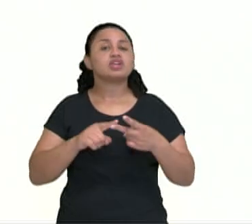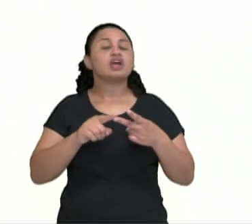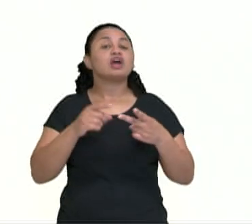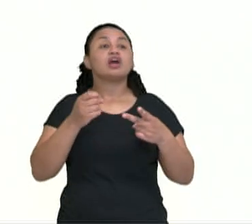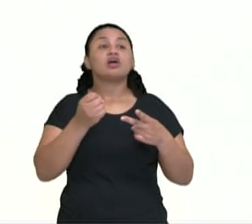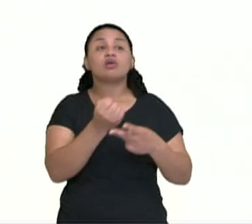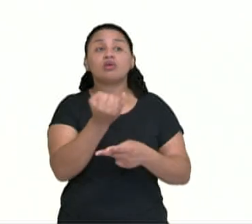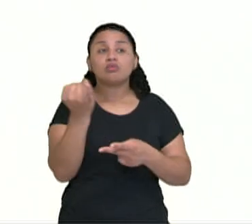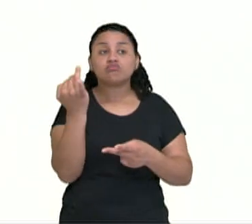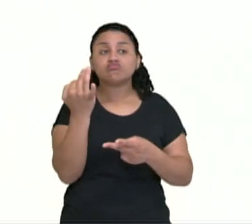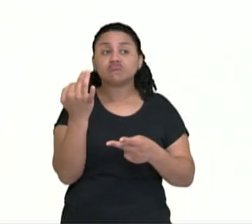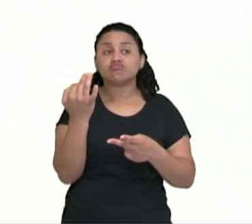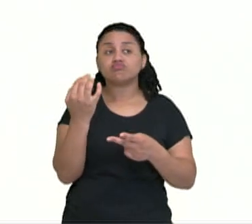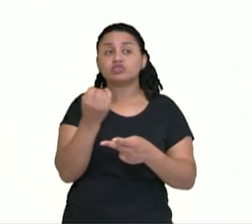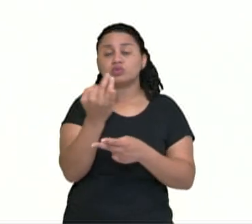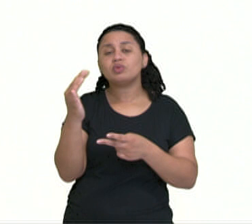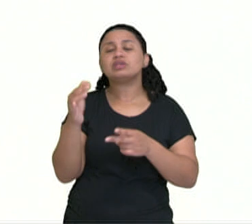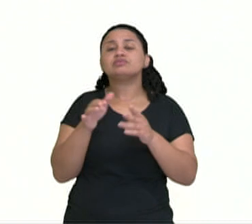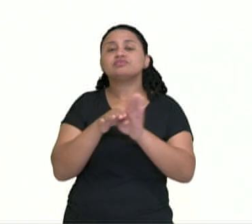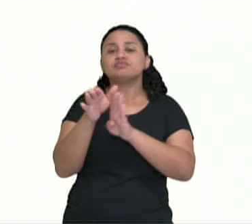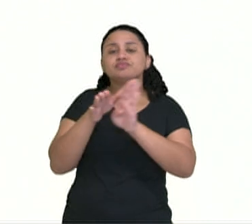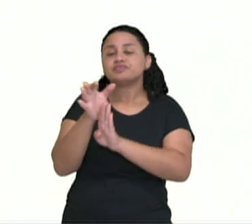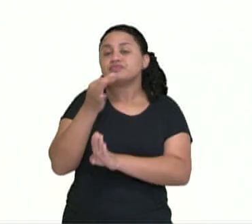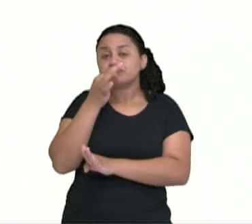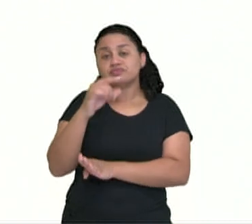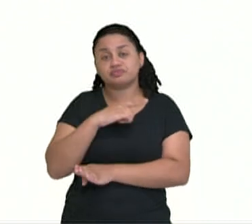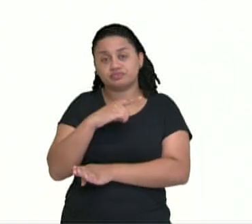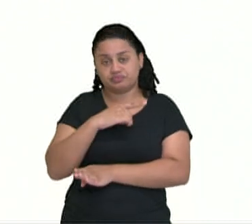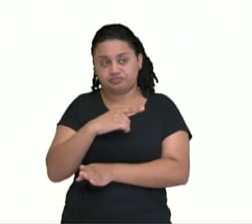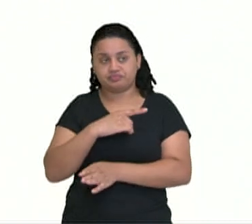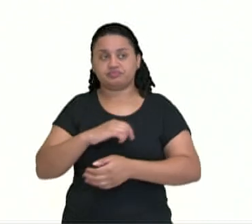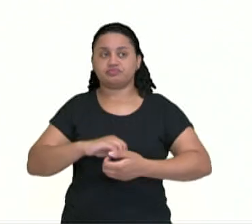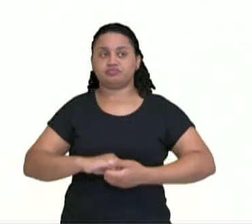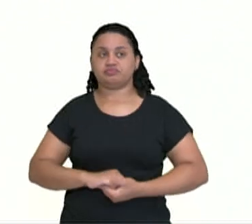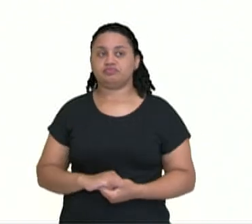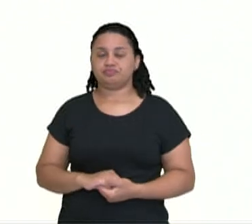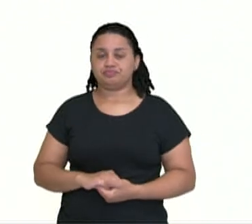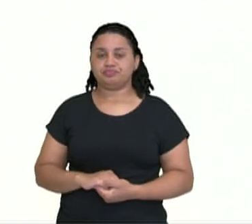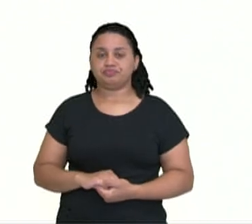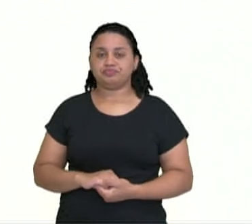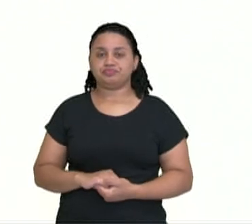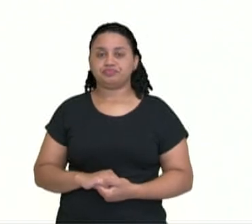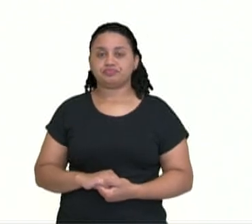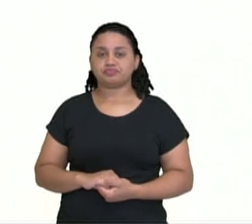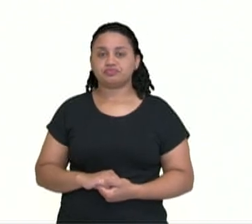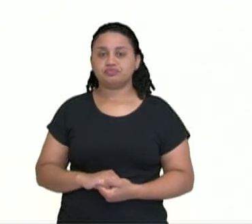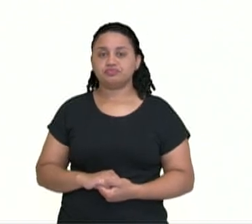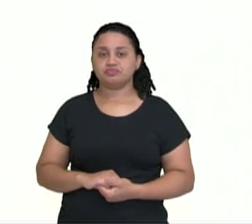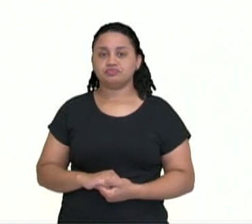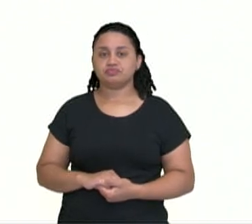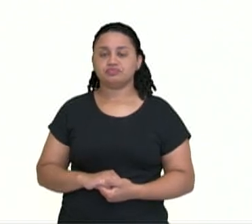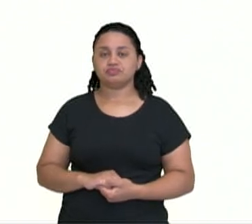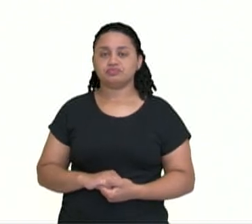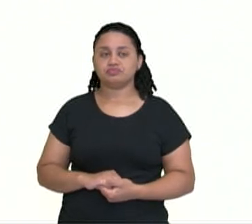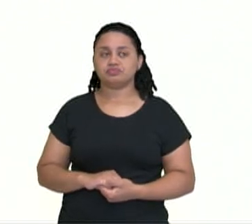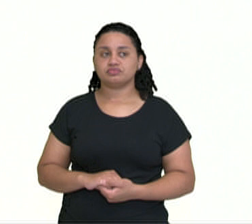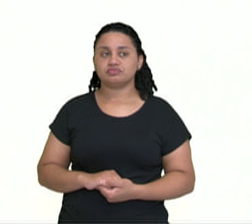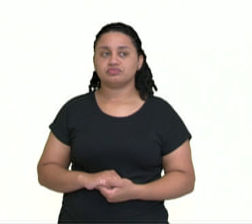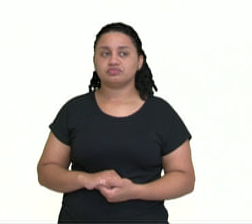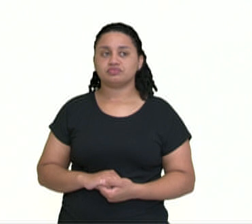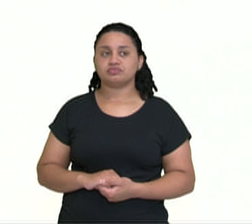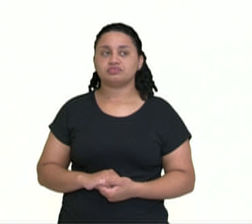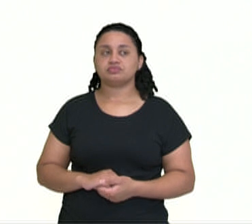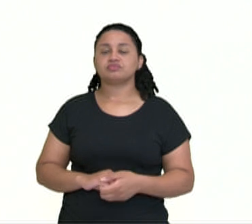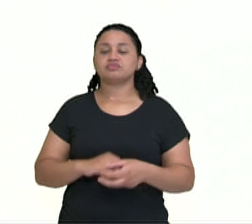dicas estão sendo dadas? Do you think they are enough to prevent us from sharing fake news?